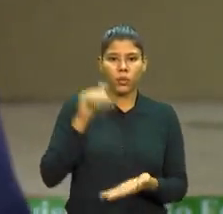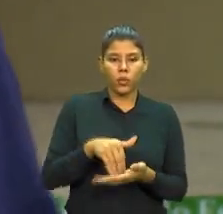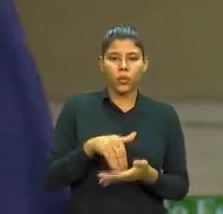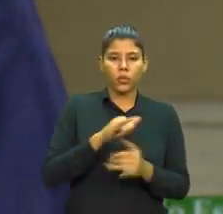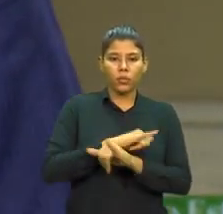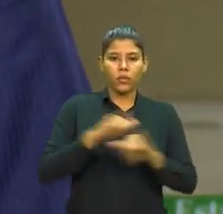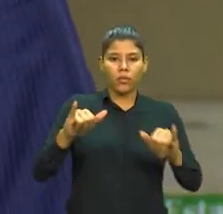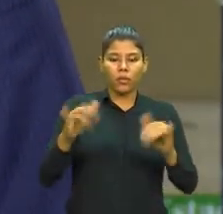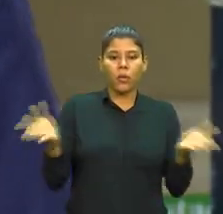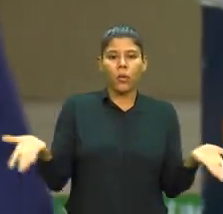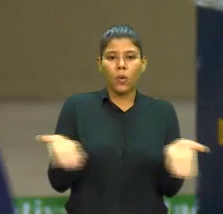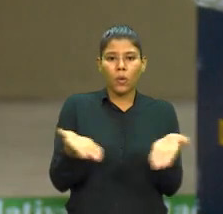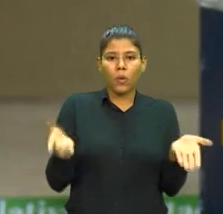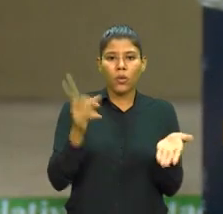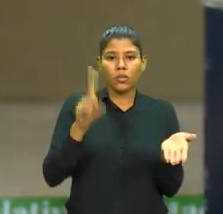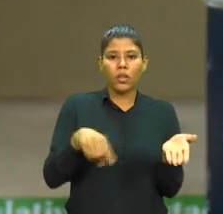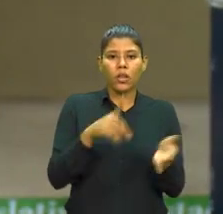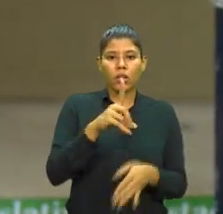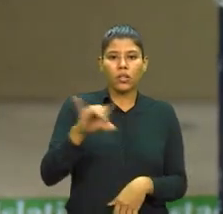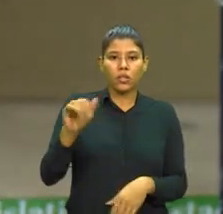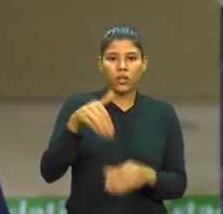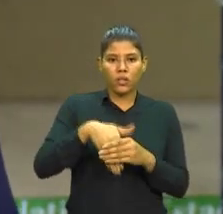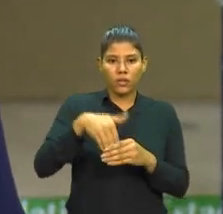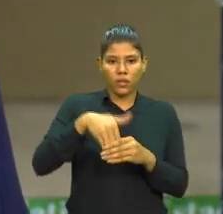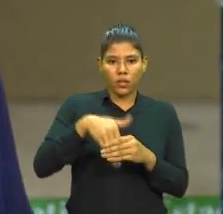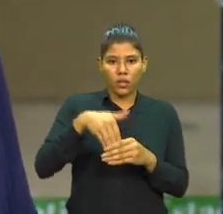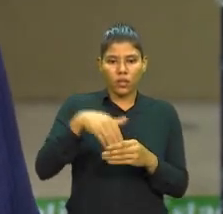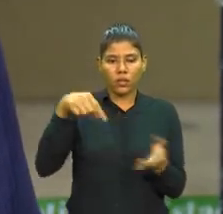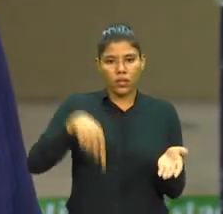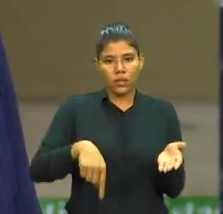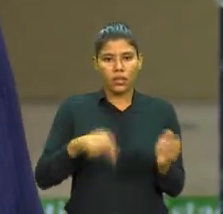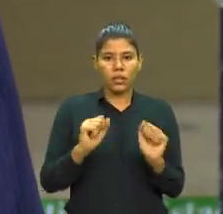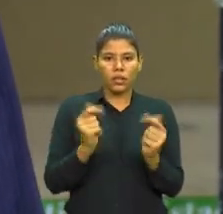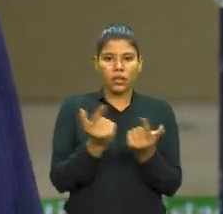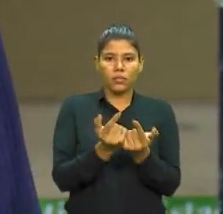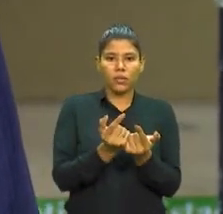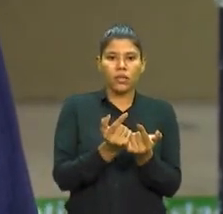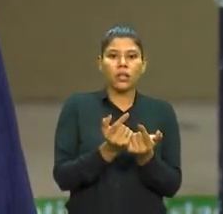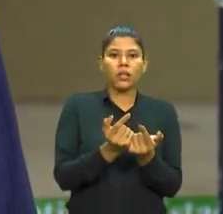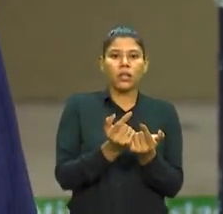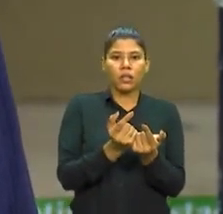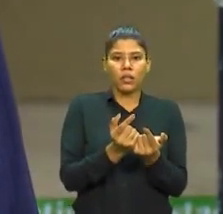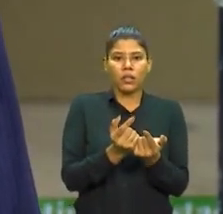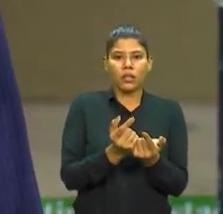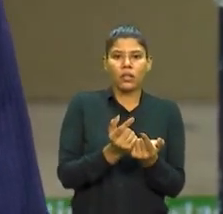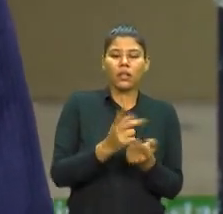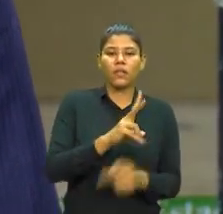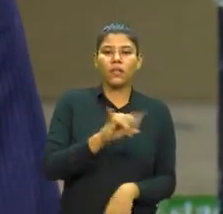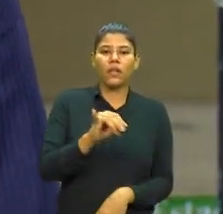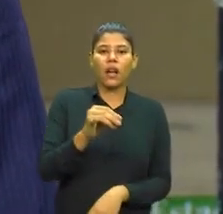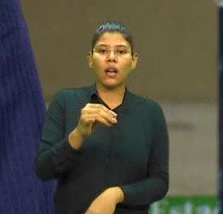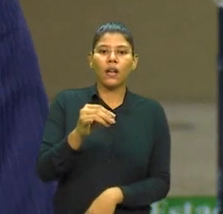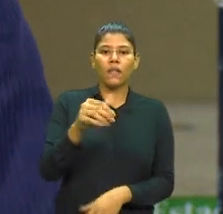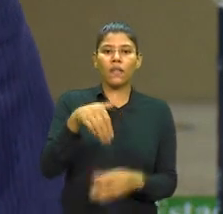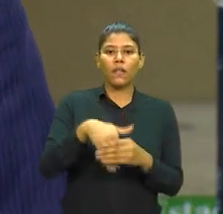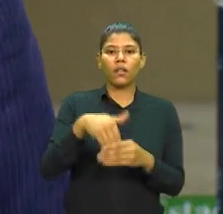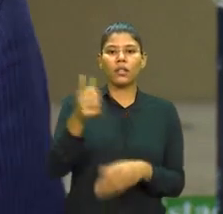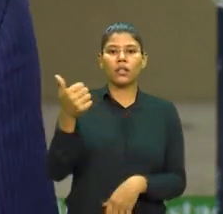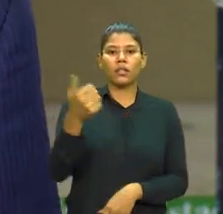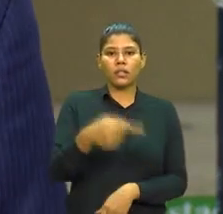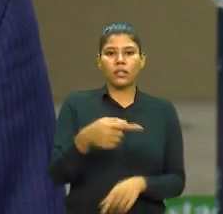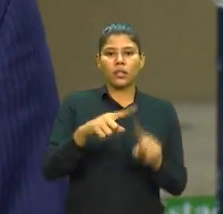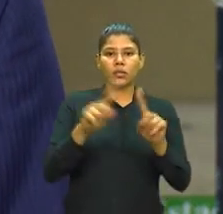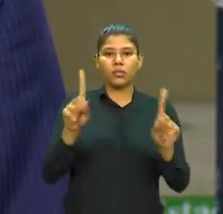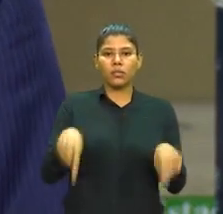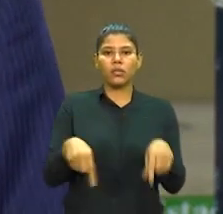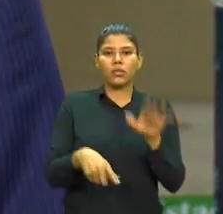hoje é dia de votação aqui na Assembleia está prevista a votação de 17 projetos de lei sendo um deles